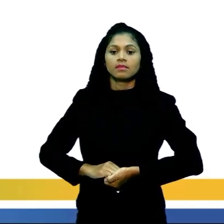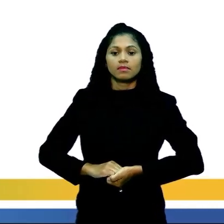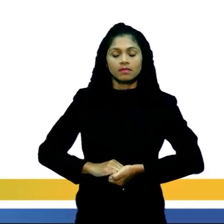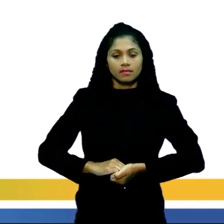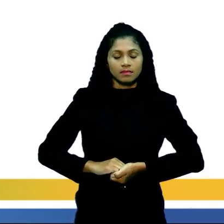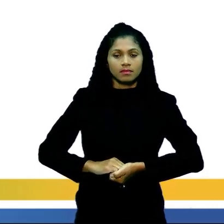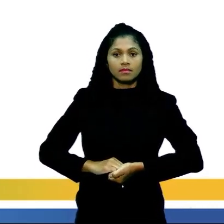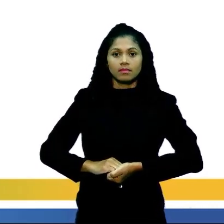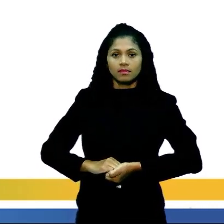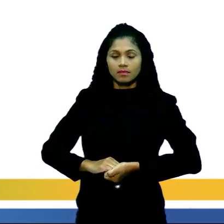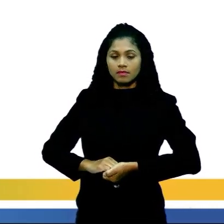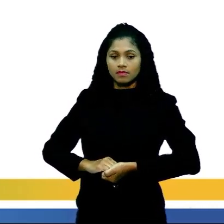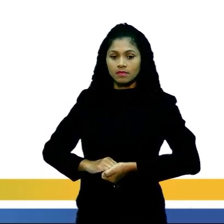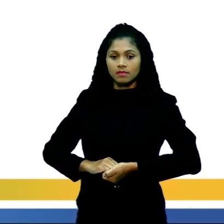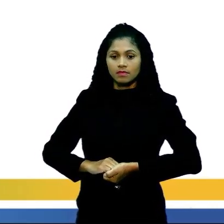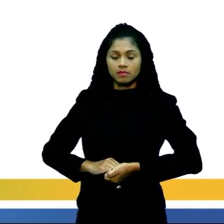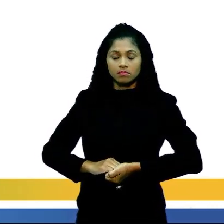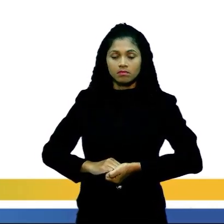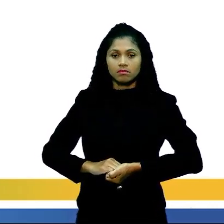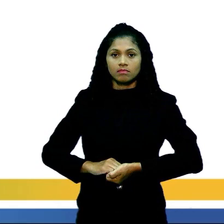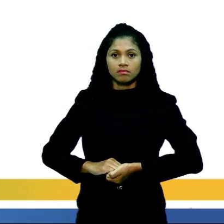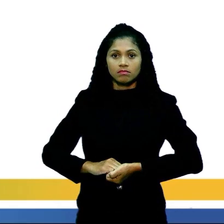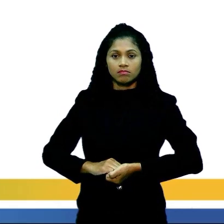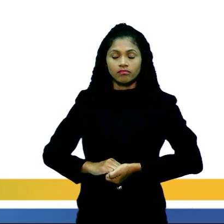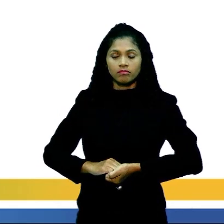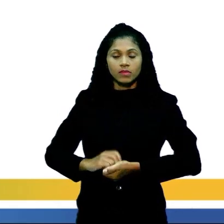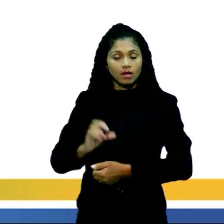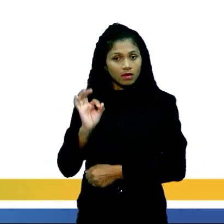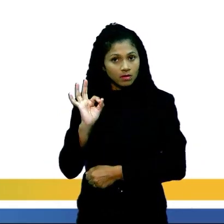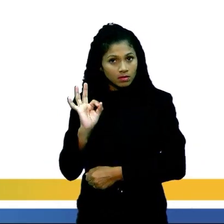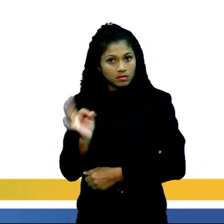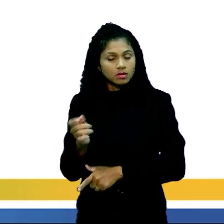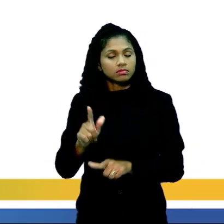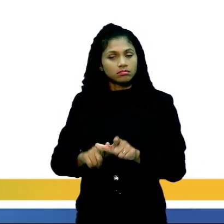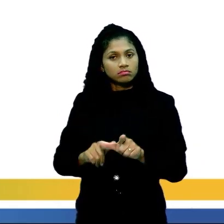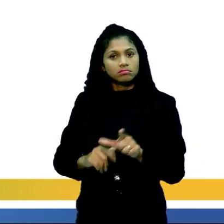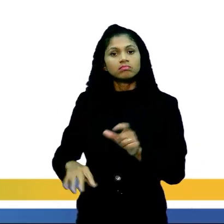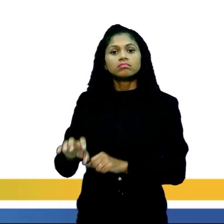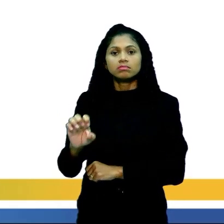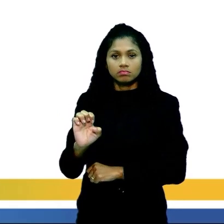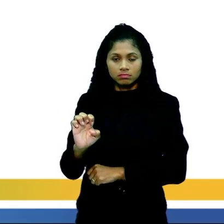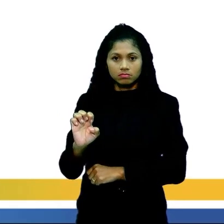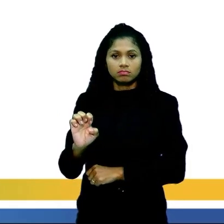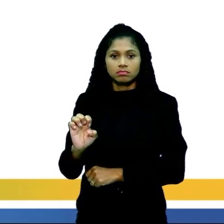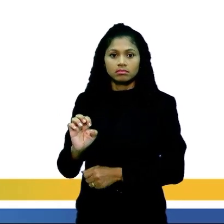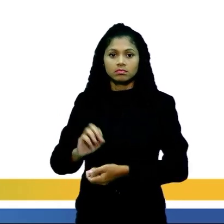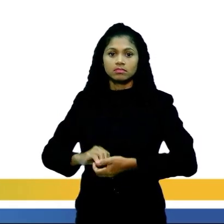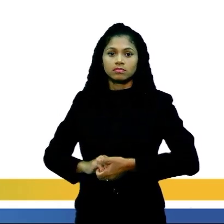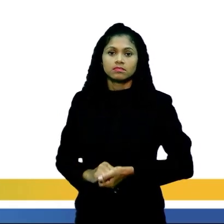10 garrafas. Portanto, aí a nossa alternativa é a letra E.